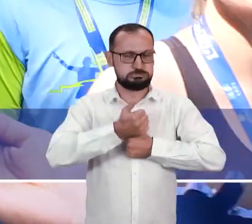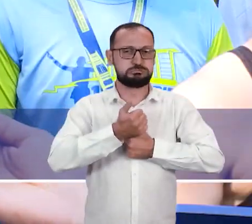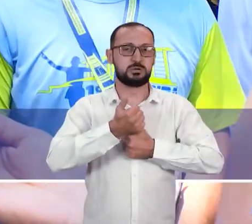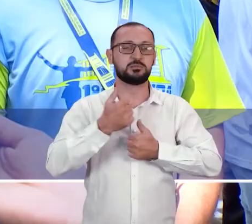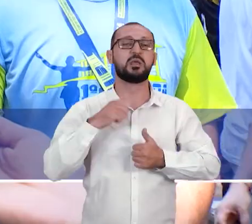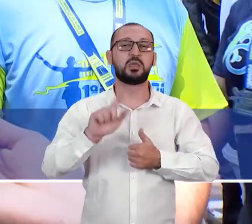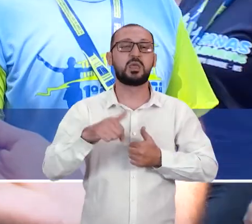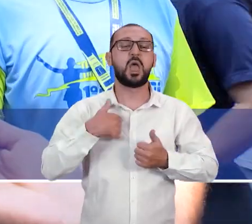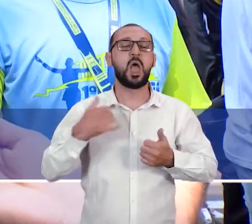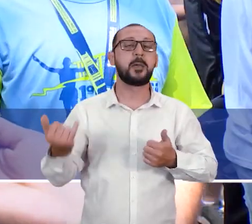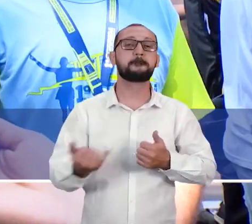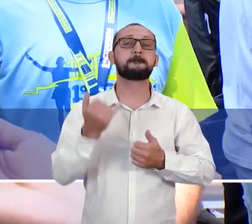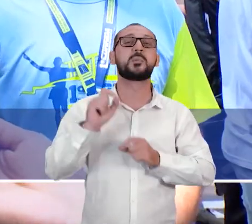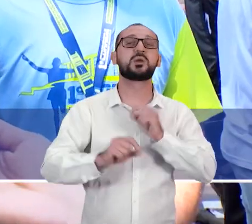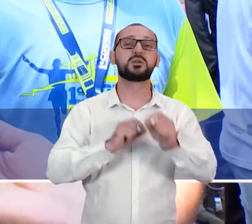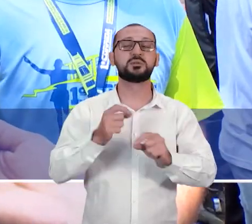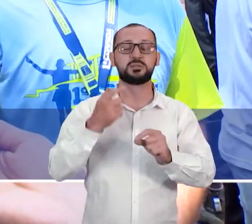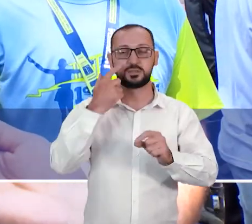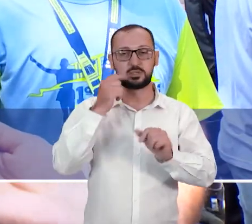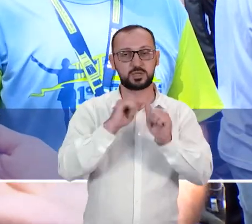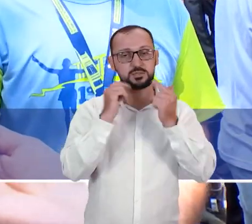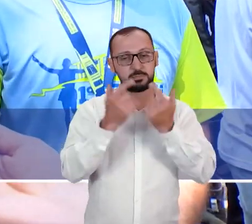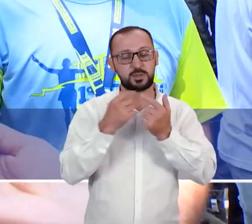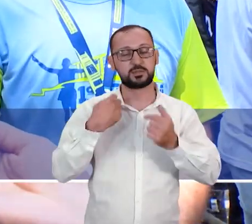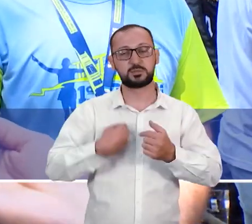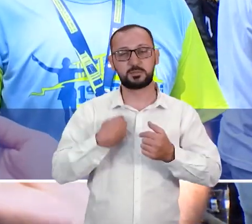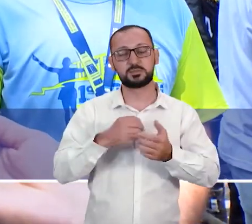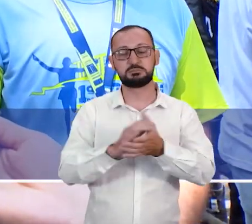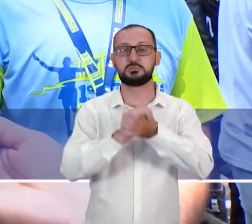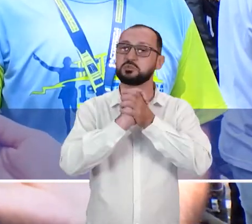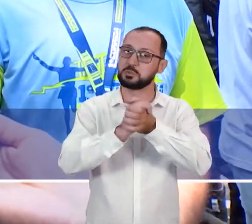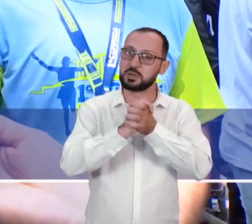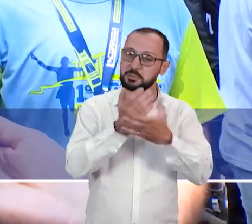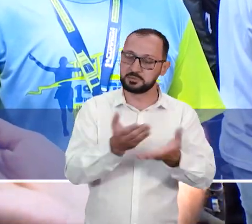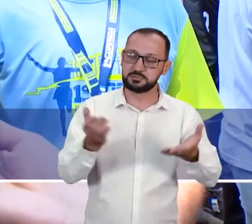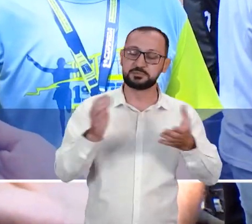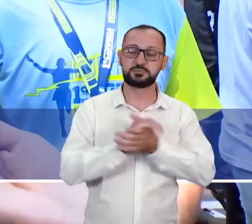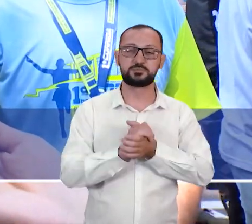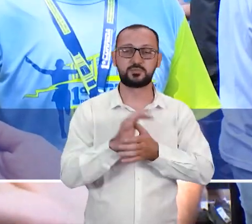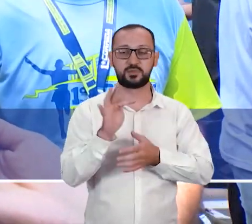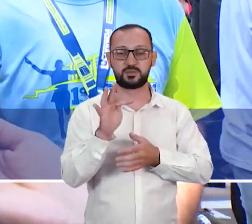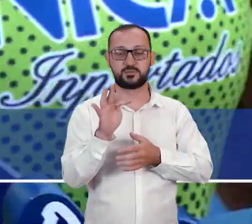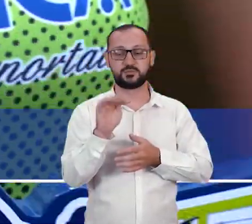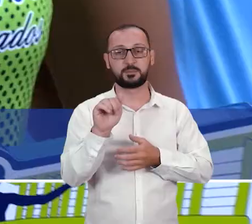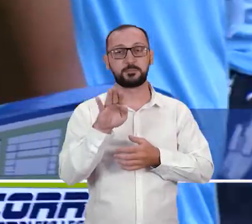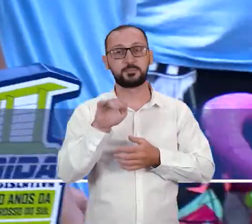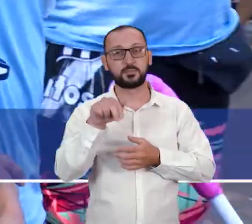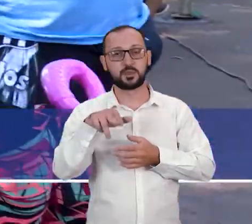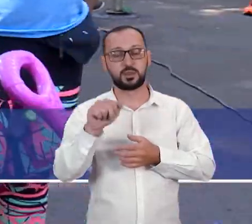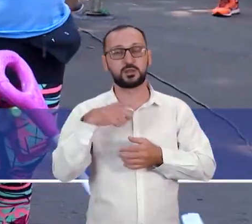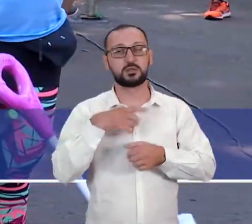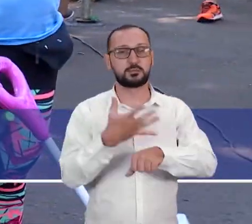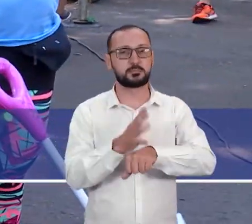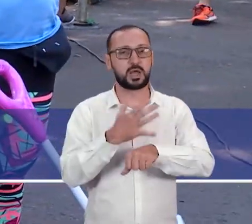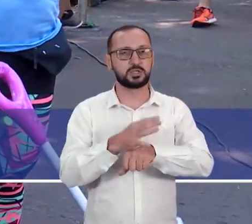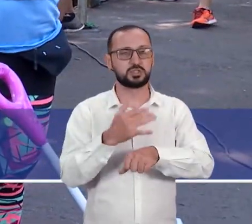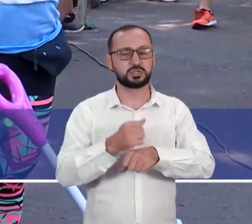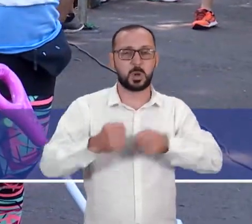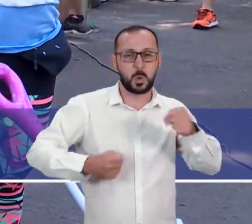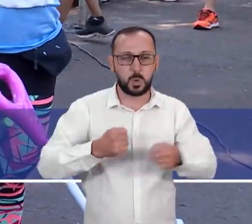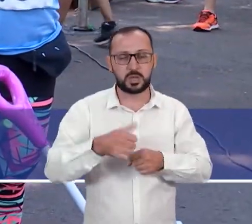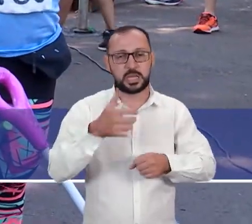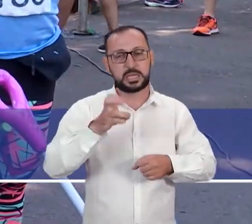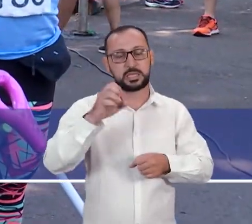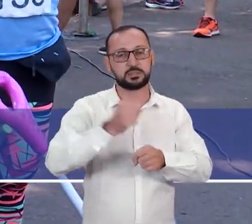seu autoestima. Então é uma prova muito importante para a Assembleia, todos que estão aqui estão de parabéns pelo evento. Fabiana de Souza Dutra, que